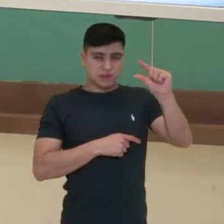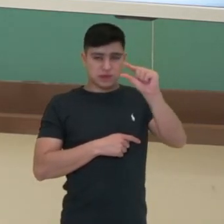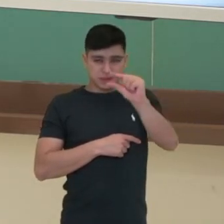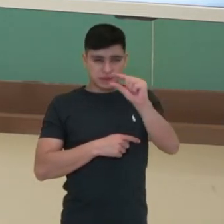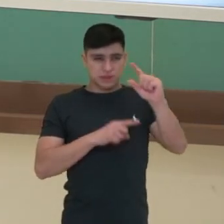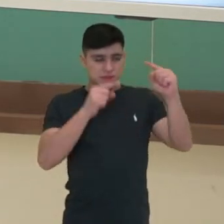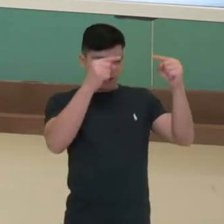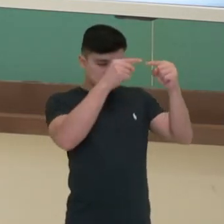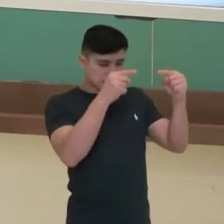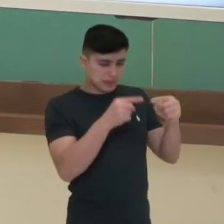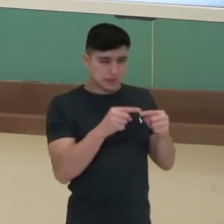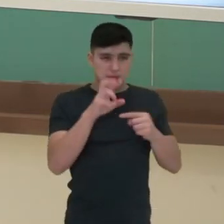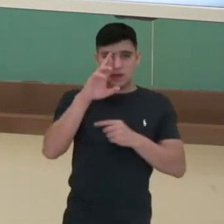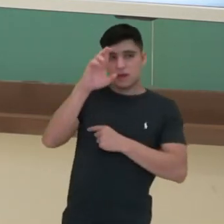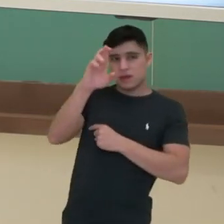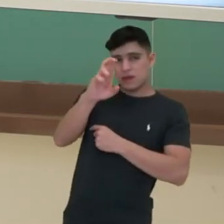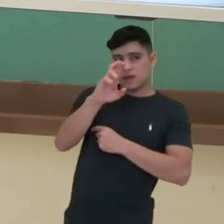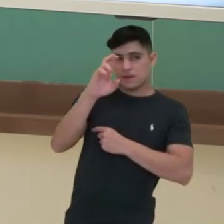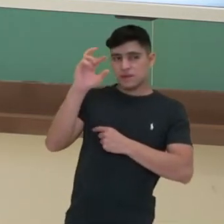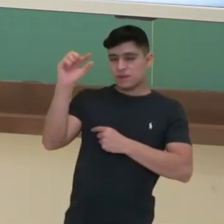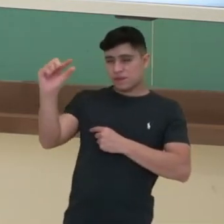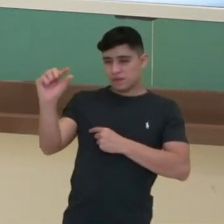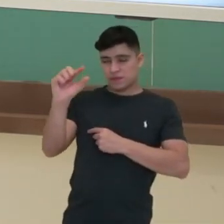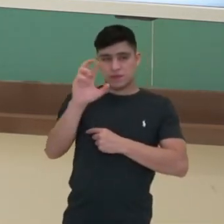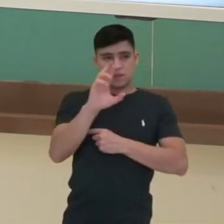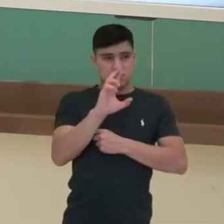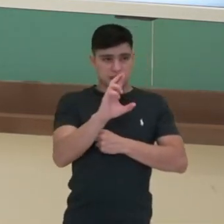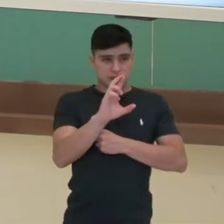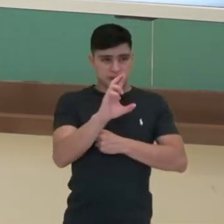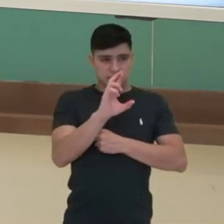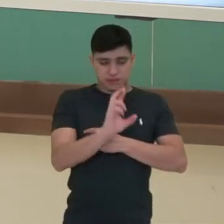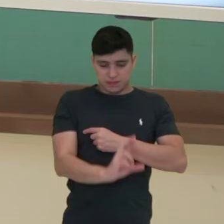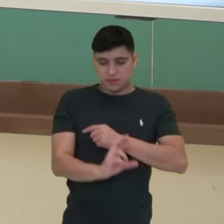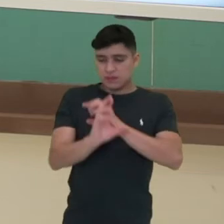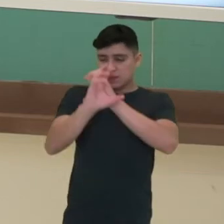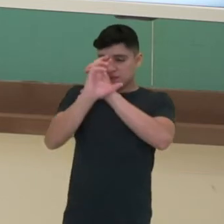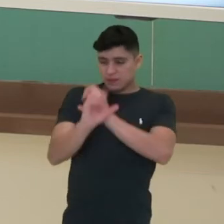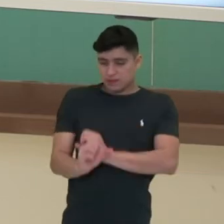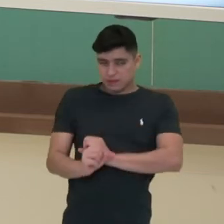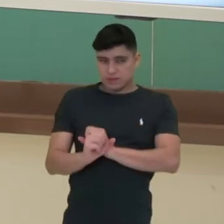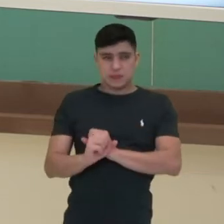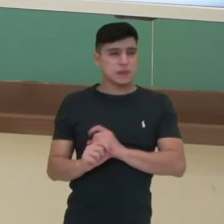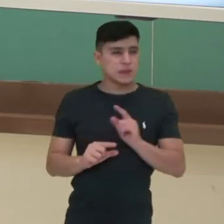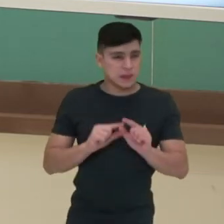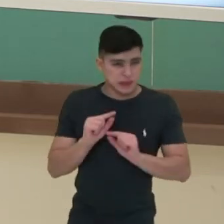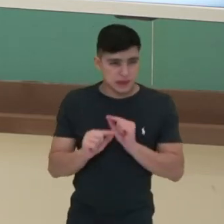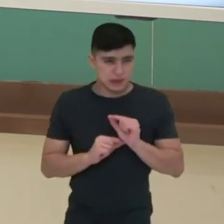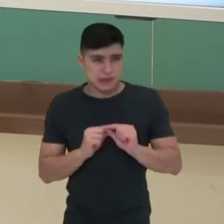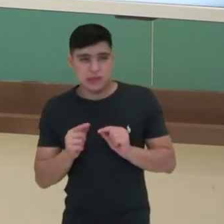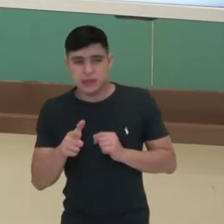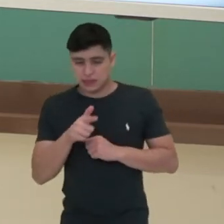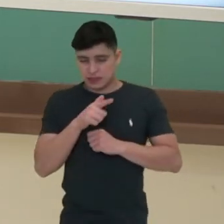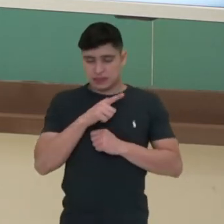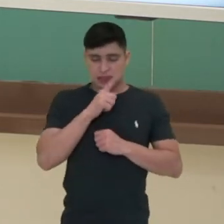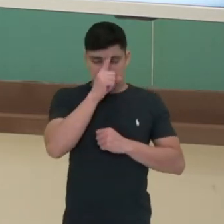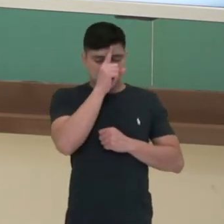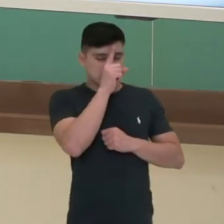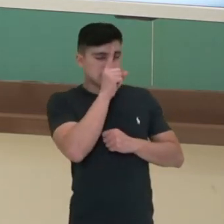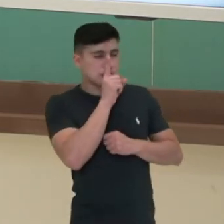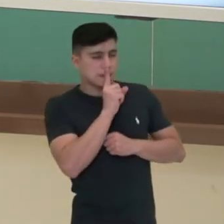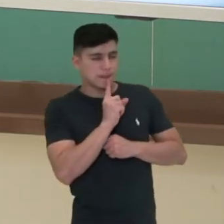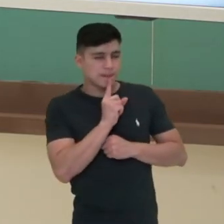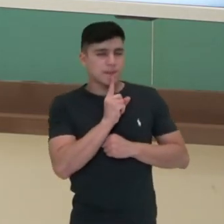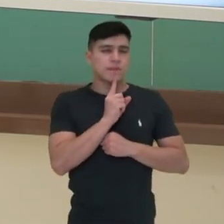resultados, Rzão, Rzinho, Rzinho, Rzinho, obtive os resultados aqui. Então, nós temos amarelas, tá?